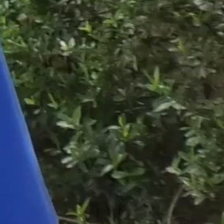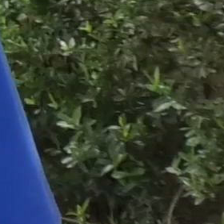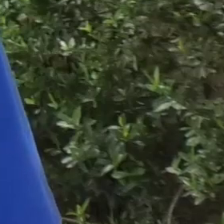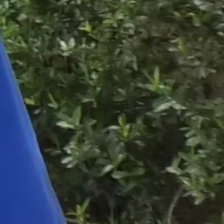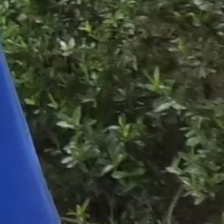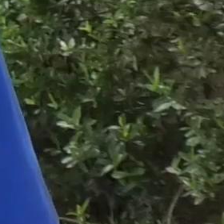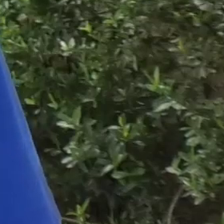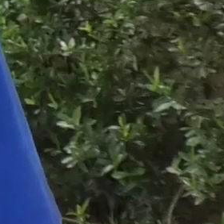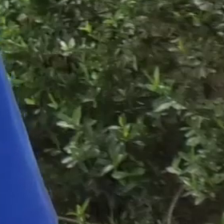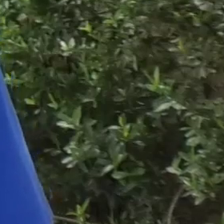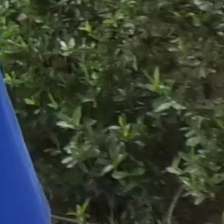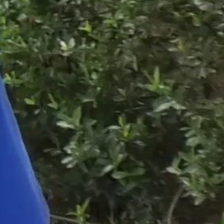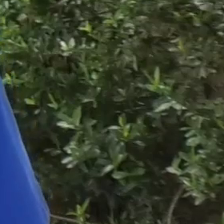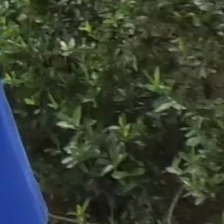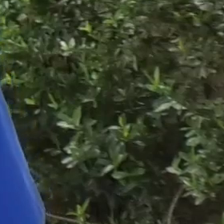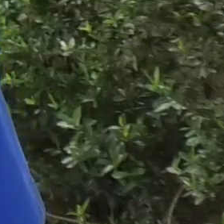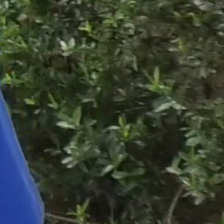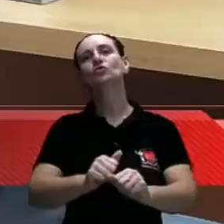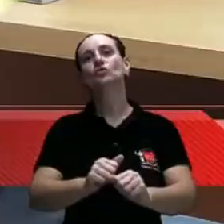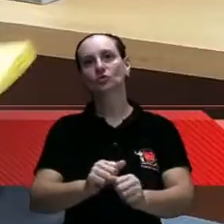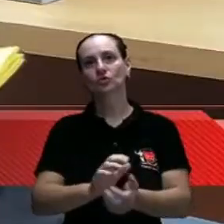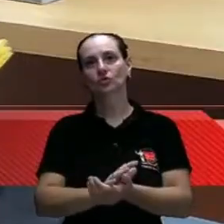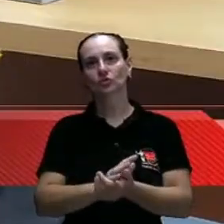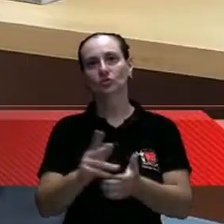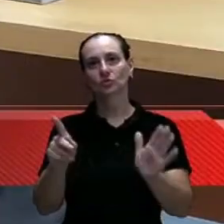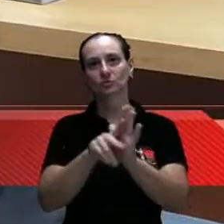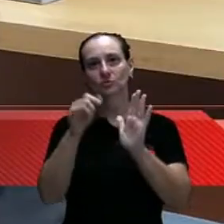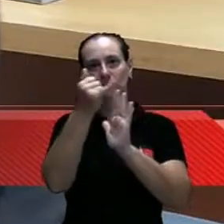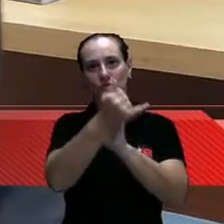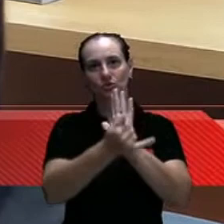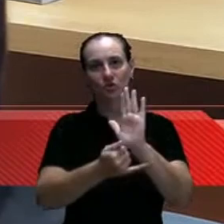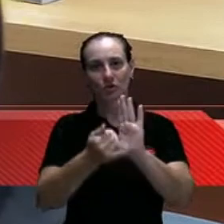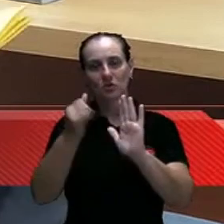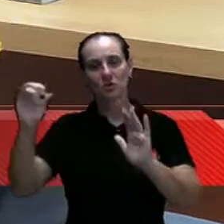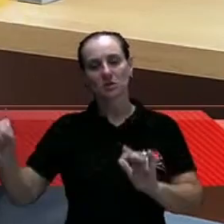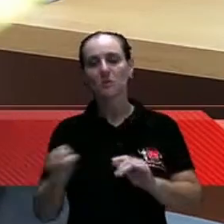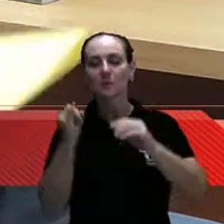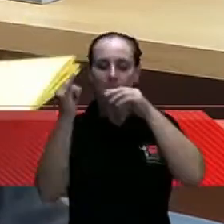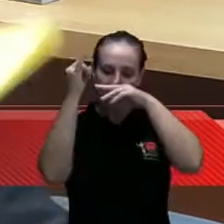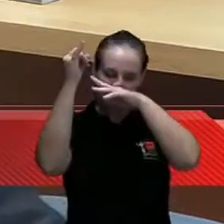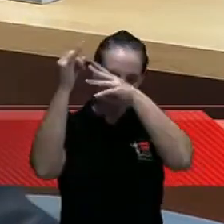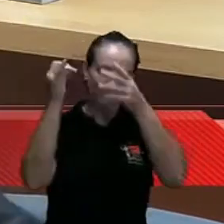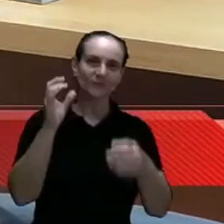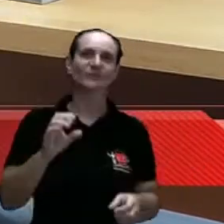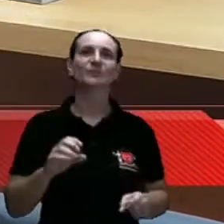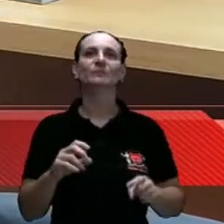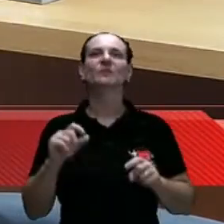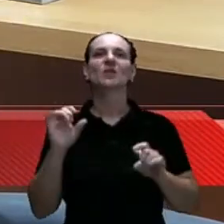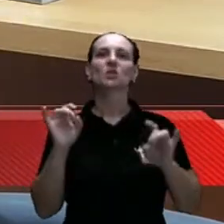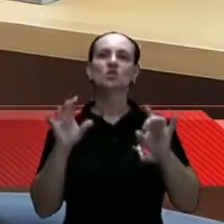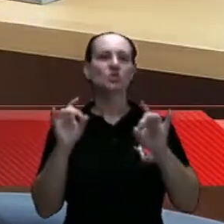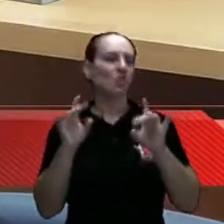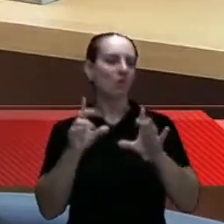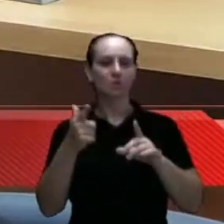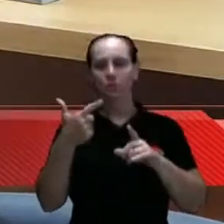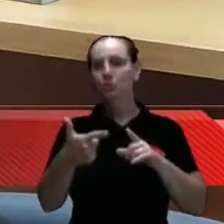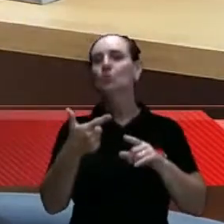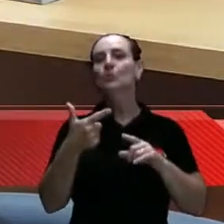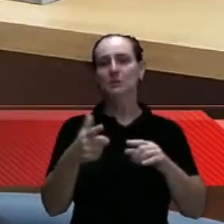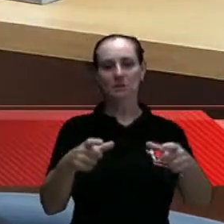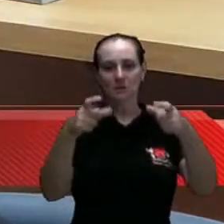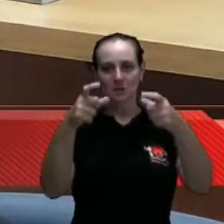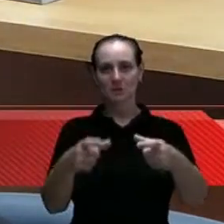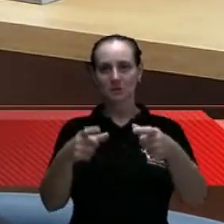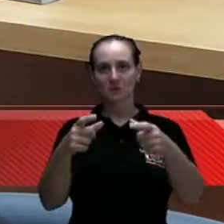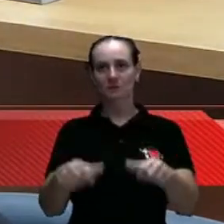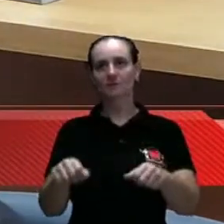que saibam realmente o que é o autismo o projeto de lei prevê a criação de 100 vagas que devem ser preenchidas através